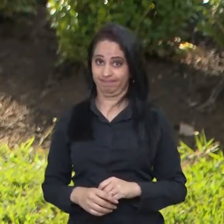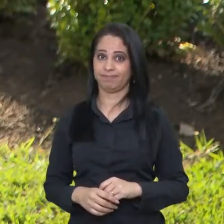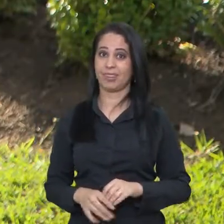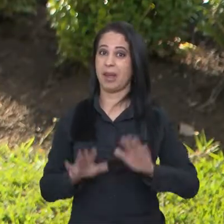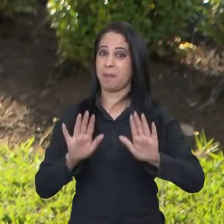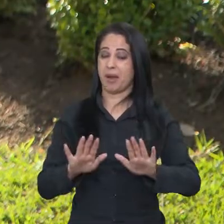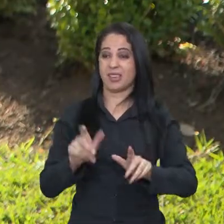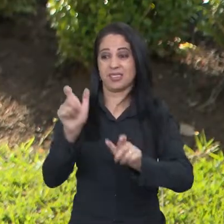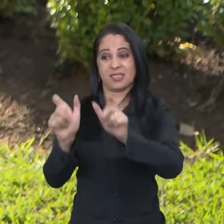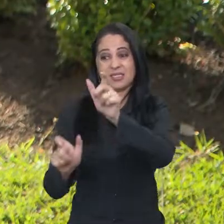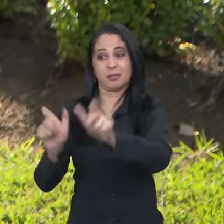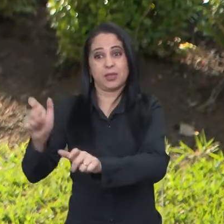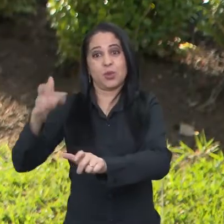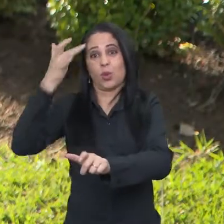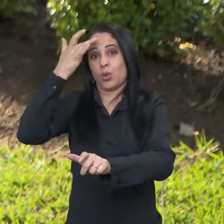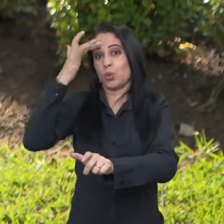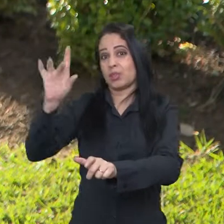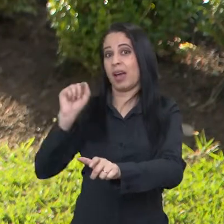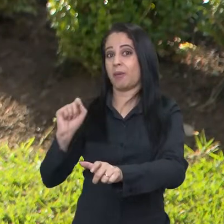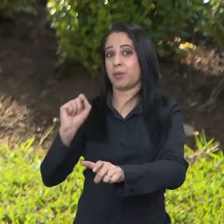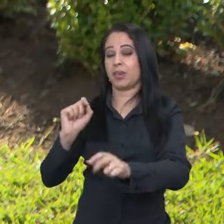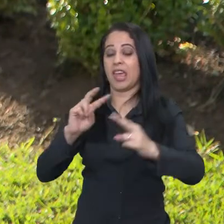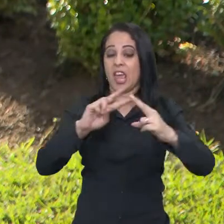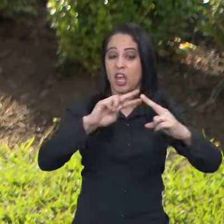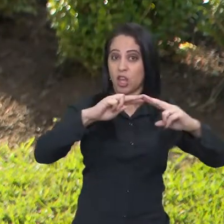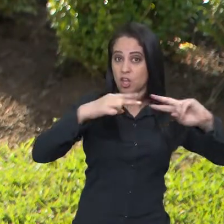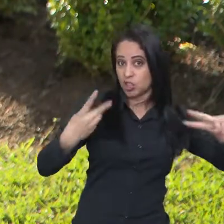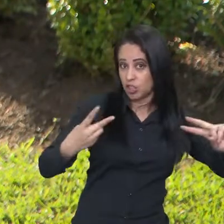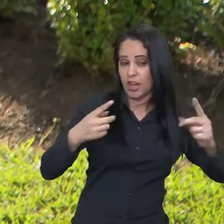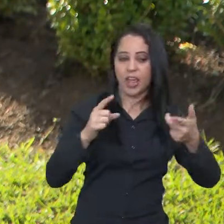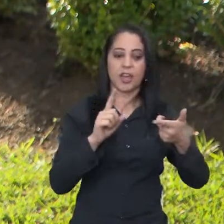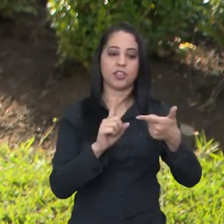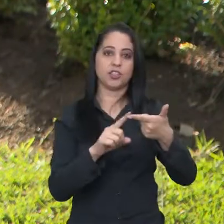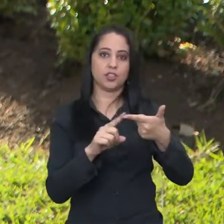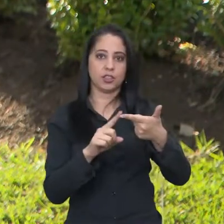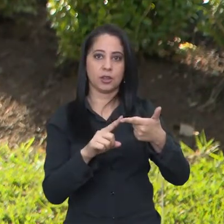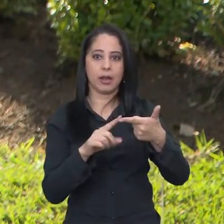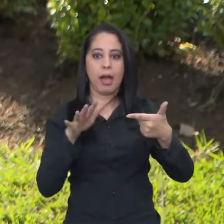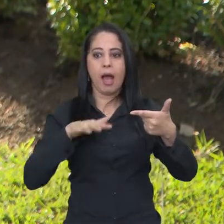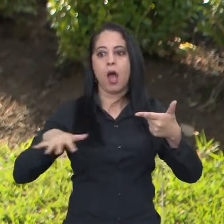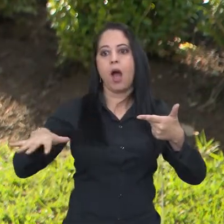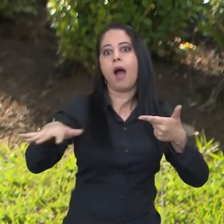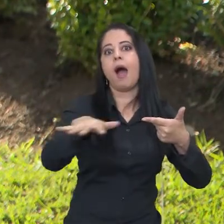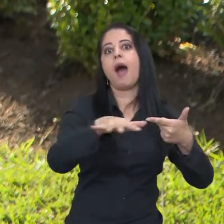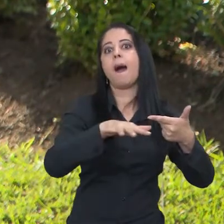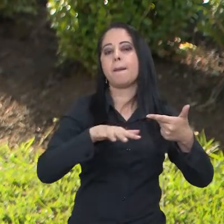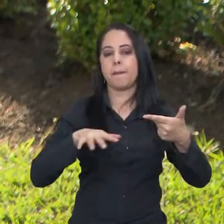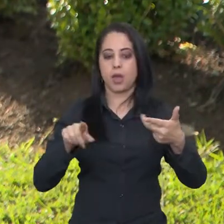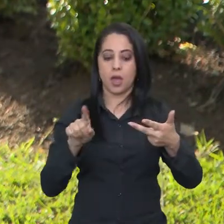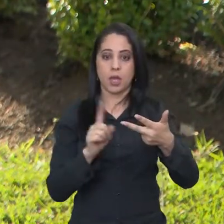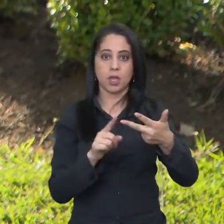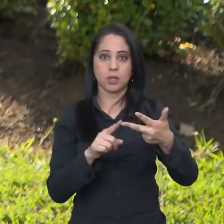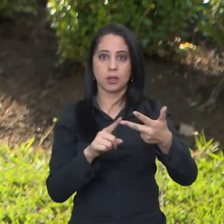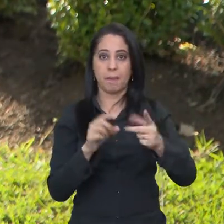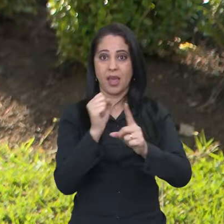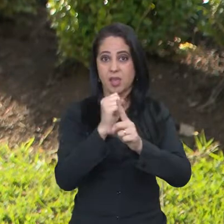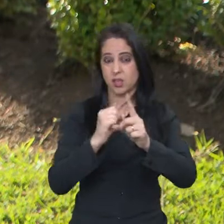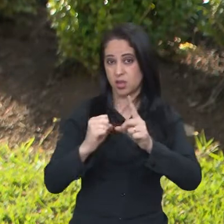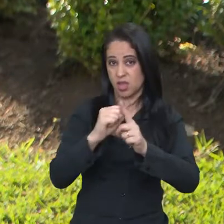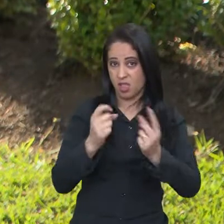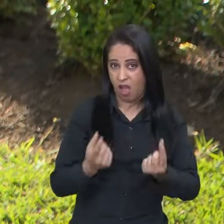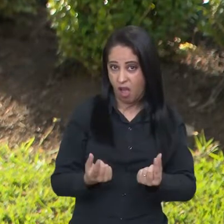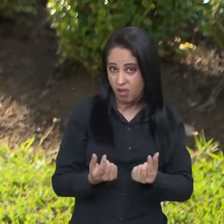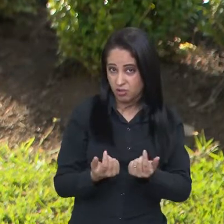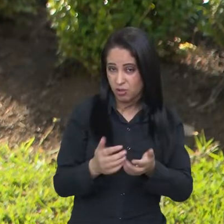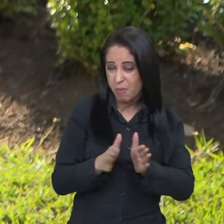fatores econômicos, ambientais e genéticos estão direto ou indiretamente ligados aos casos de diabetes.